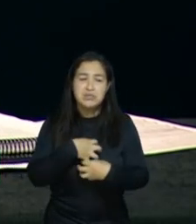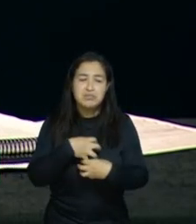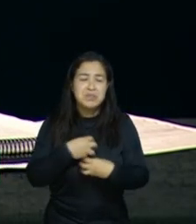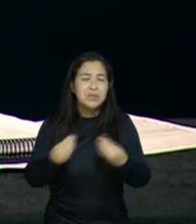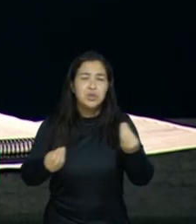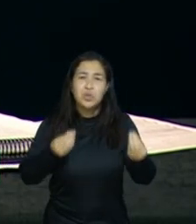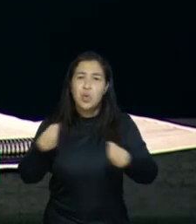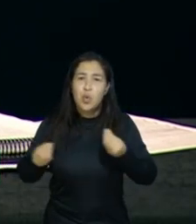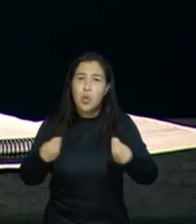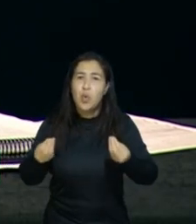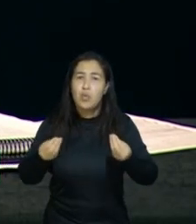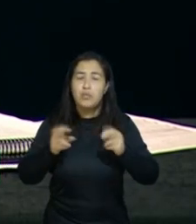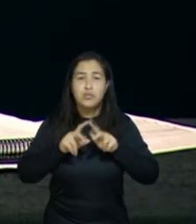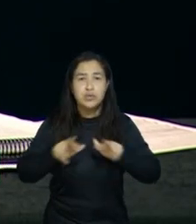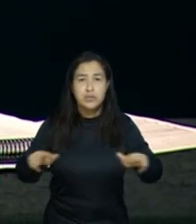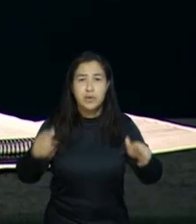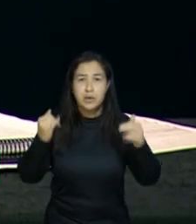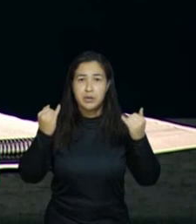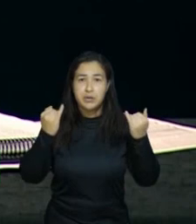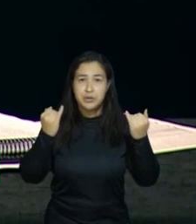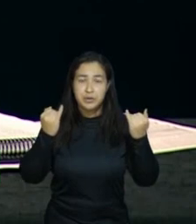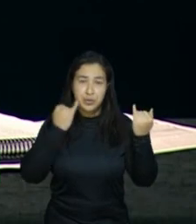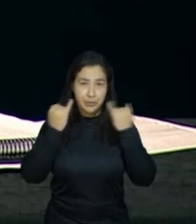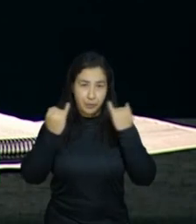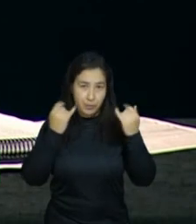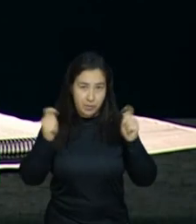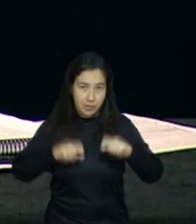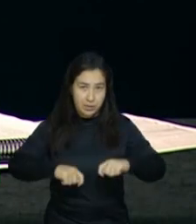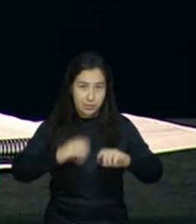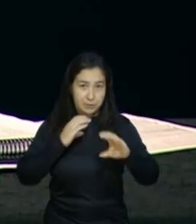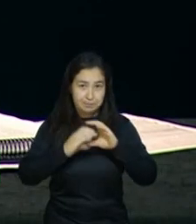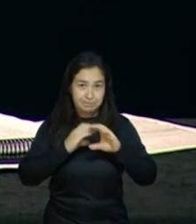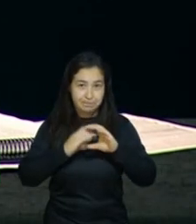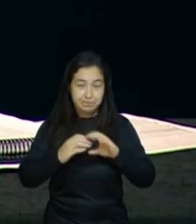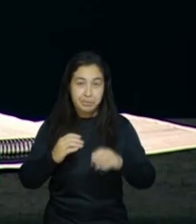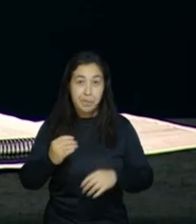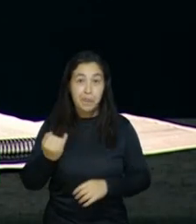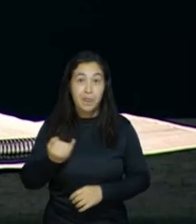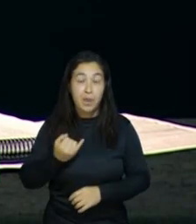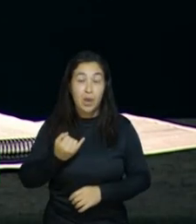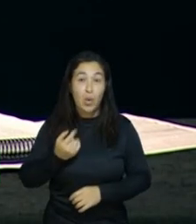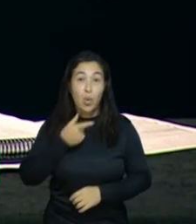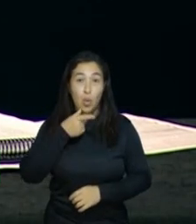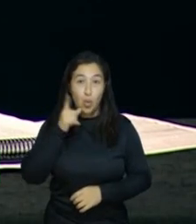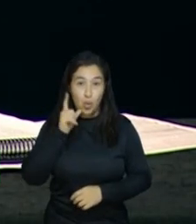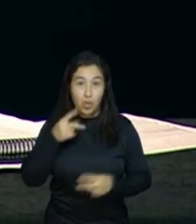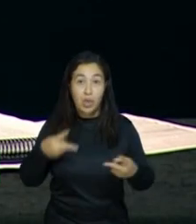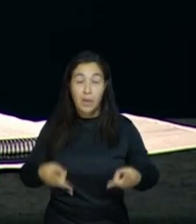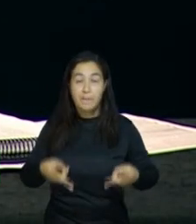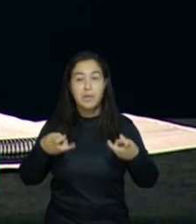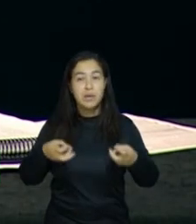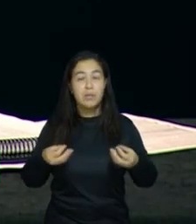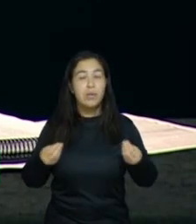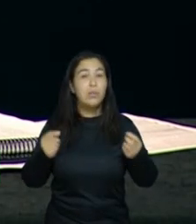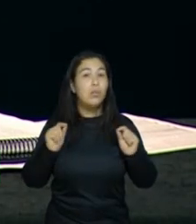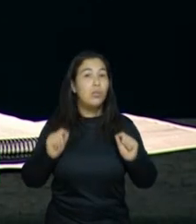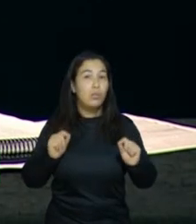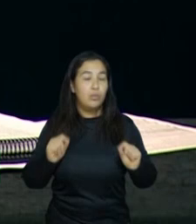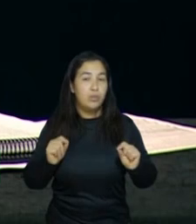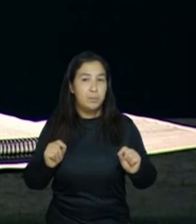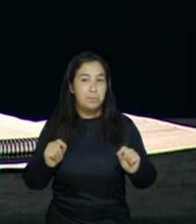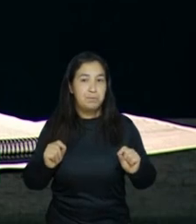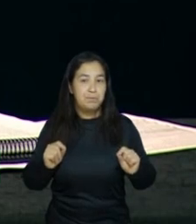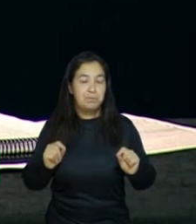os meios de comunicação. E o importante que se percebeu ontem aqui em Blumenau foi